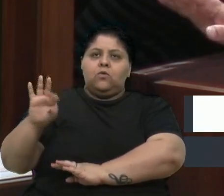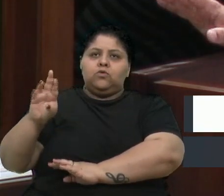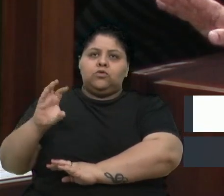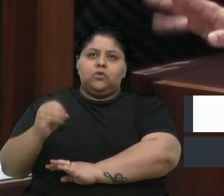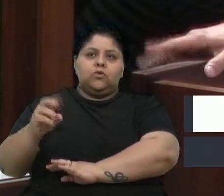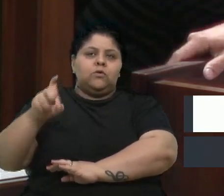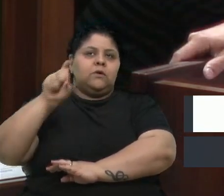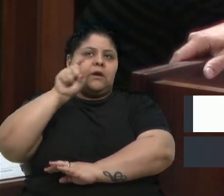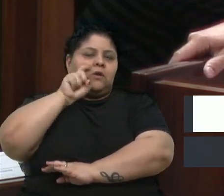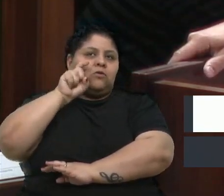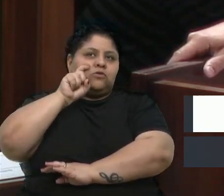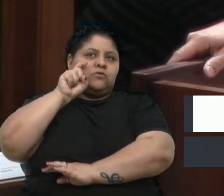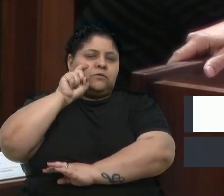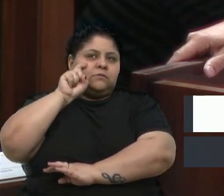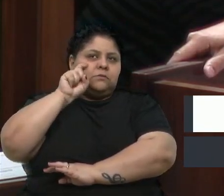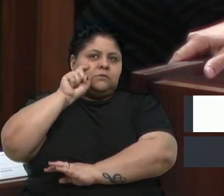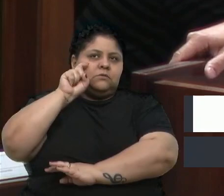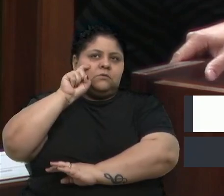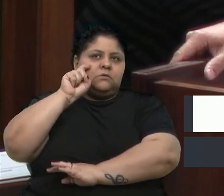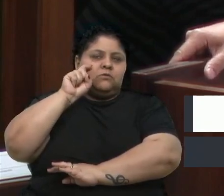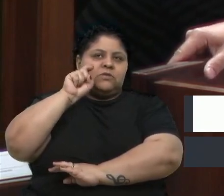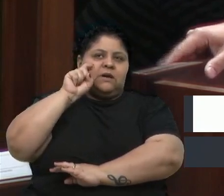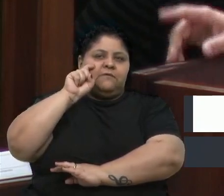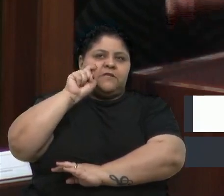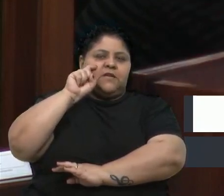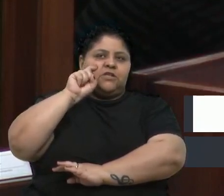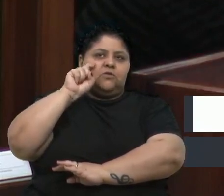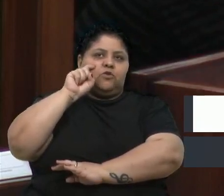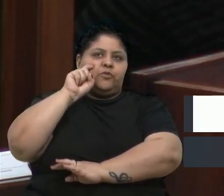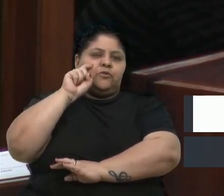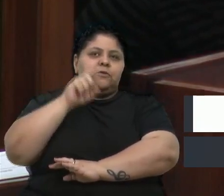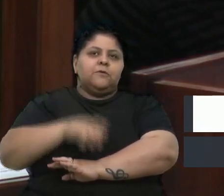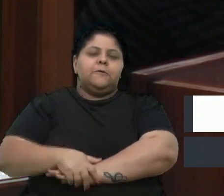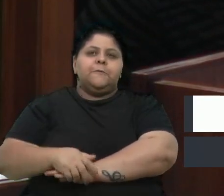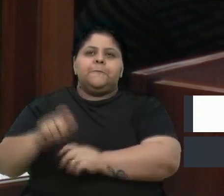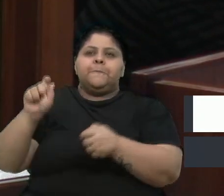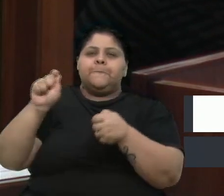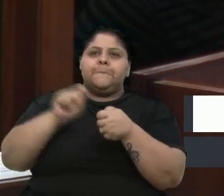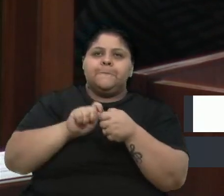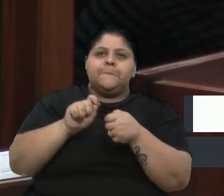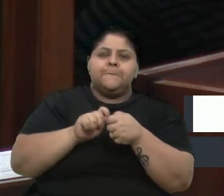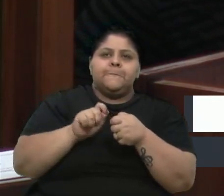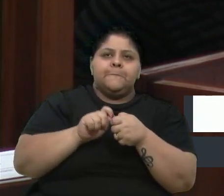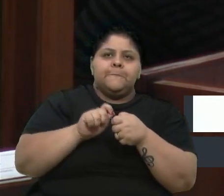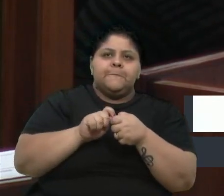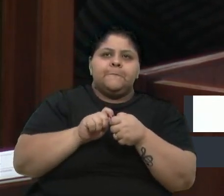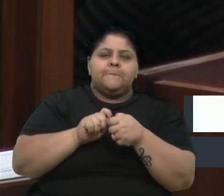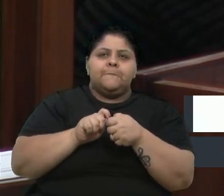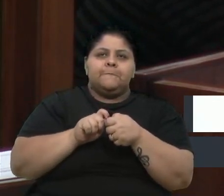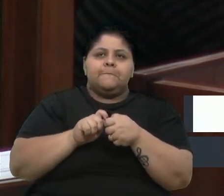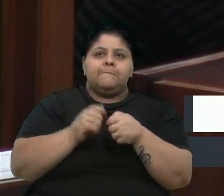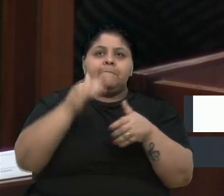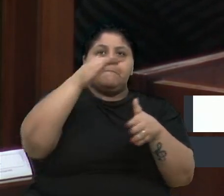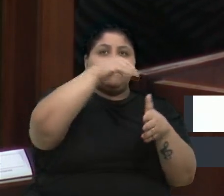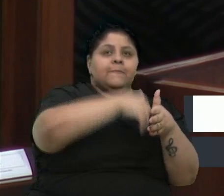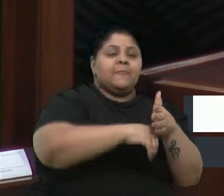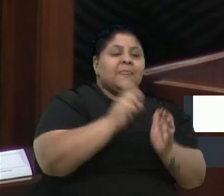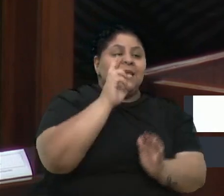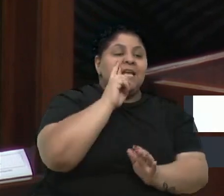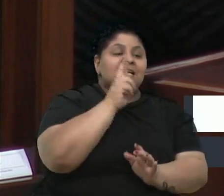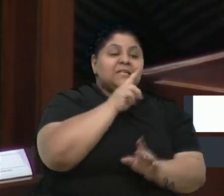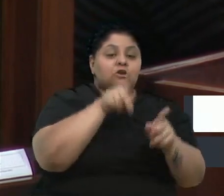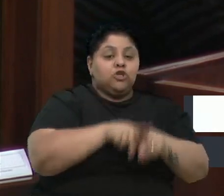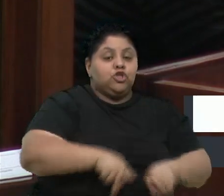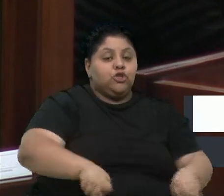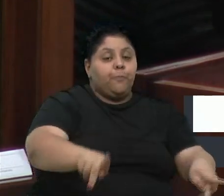Rigoto, se eu não estou enganado. E se inseriu o restaurante popular num programa do